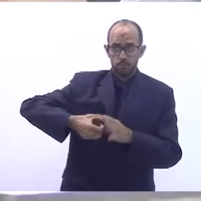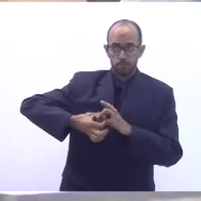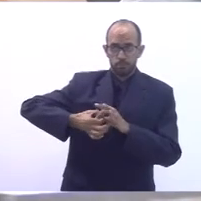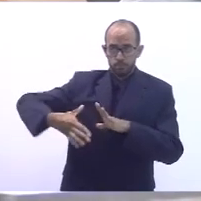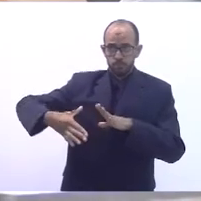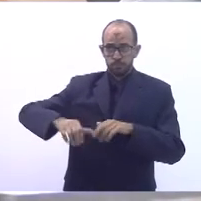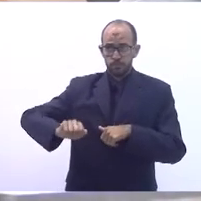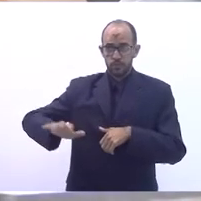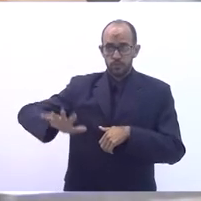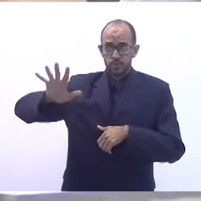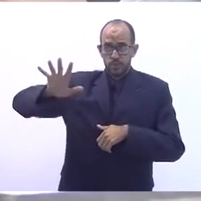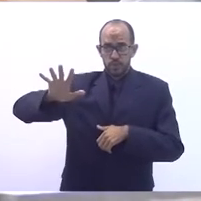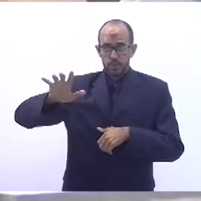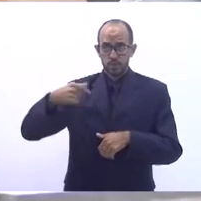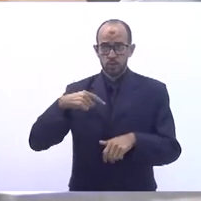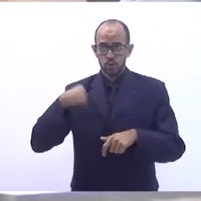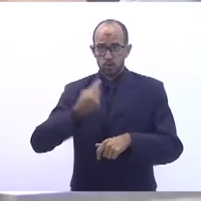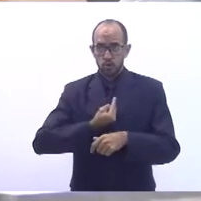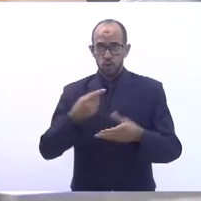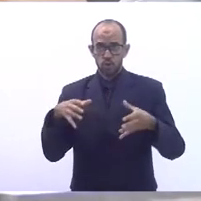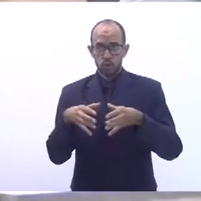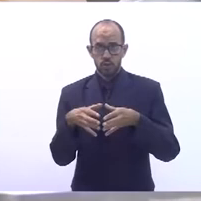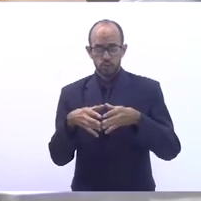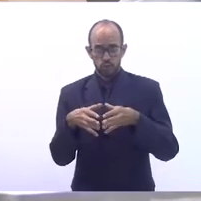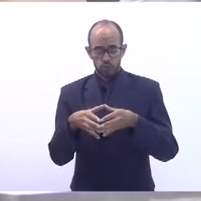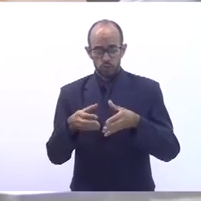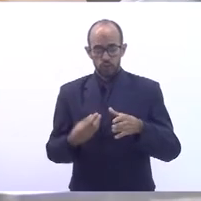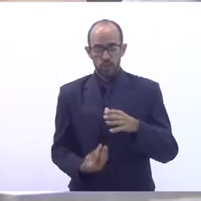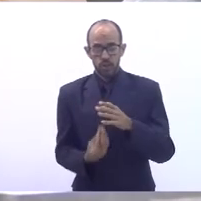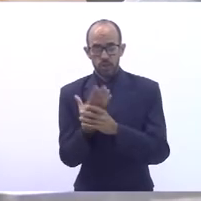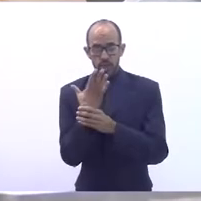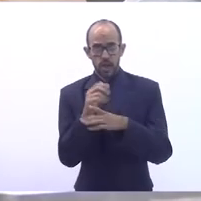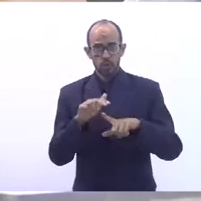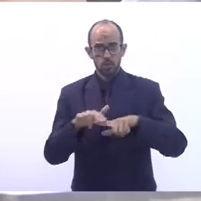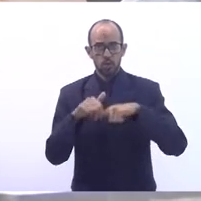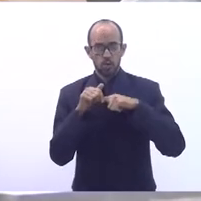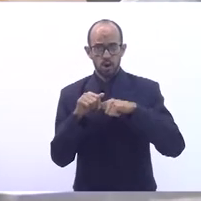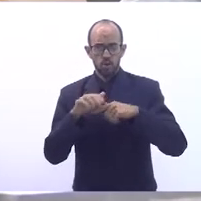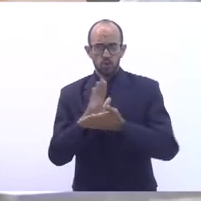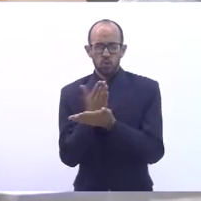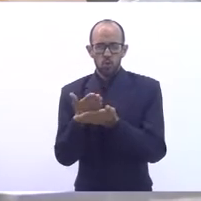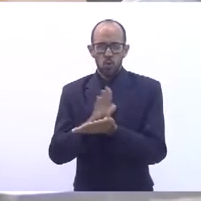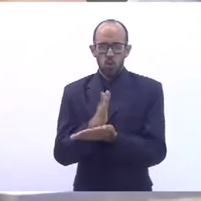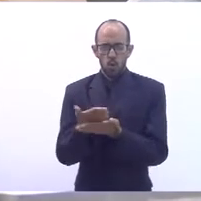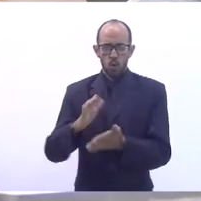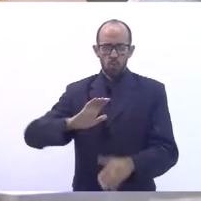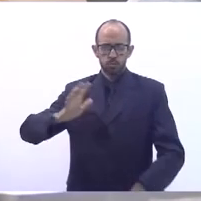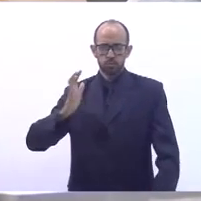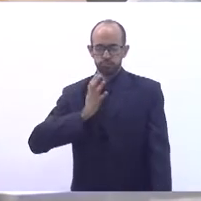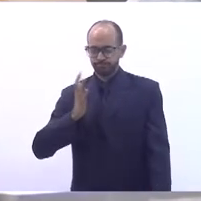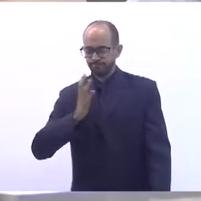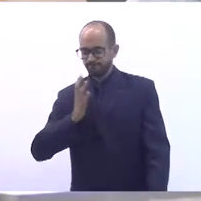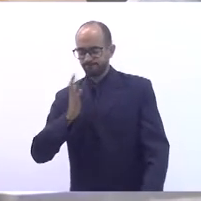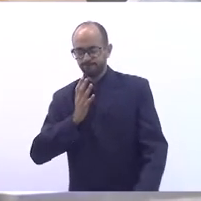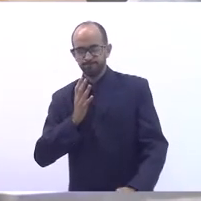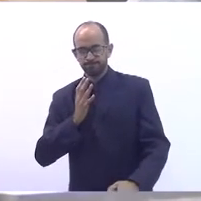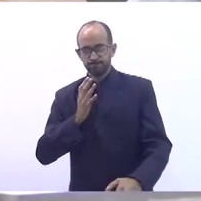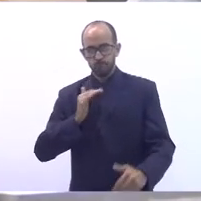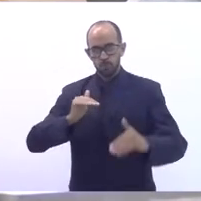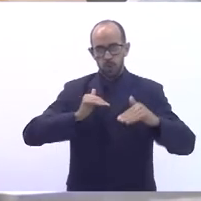favelas é o nosso coletivo Ele nasceu do incômodo causado pela elitização do movimento